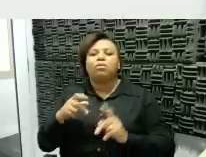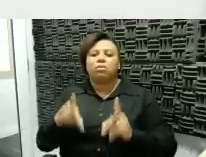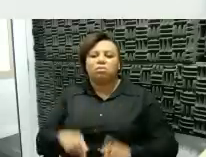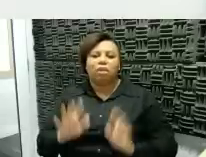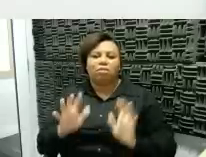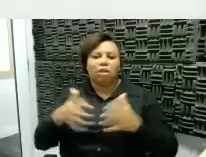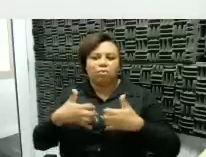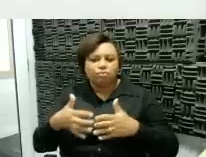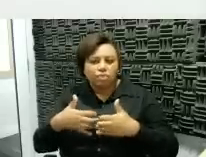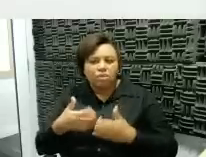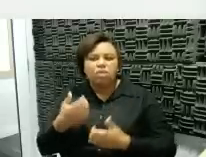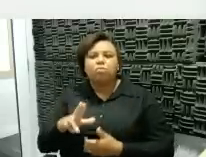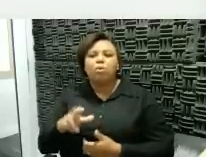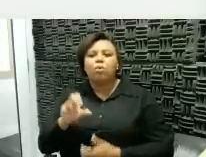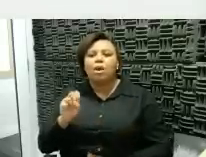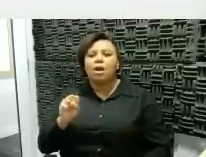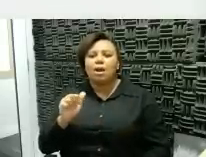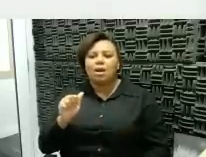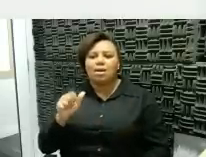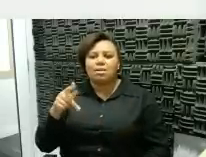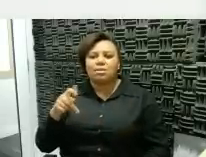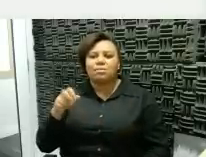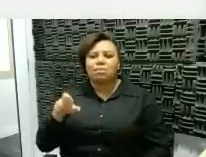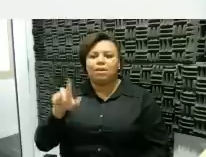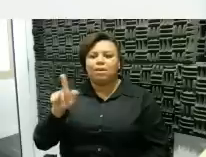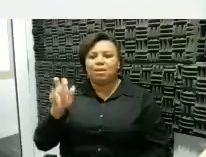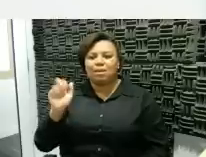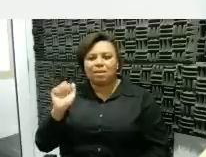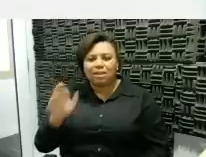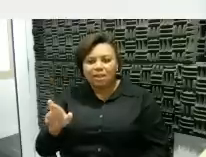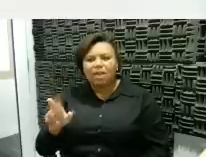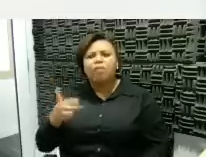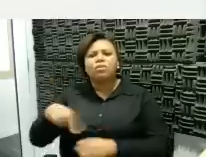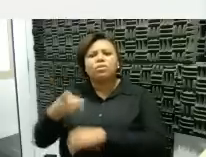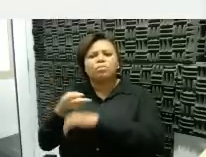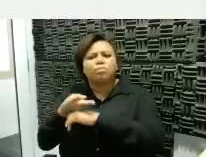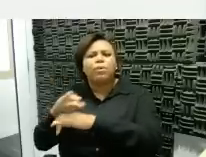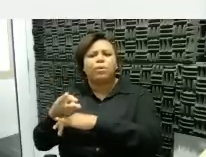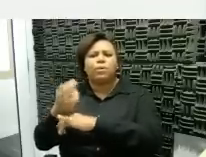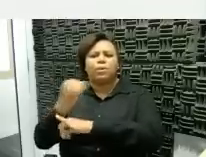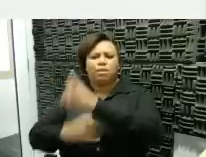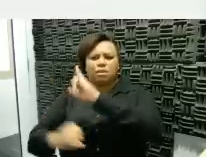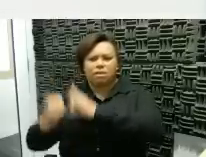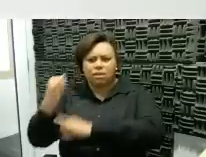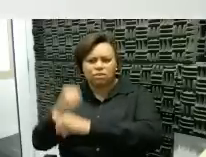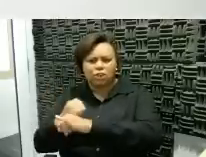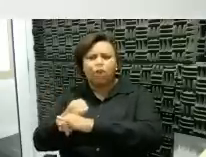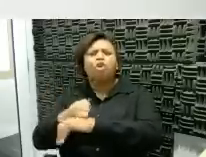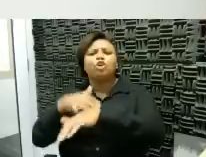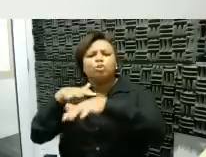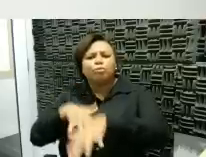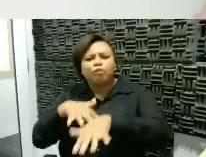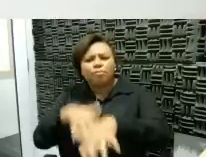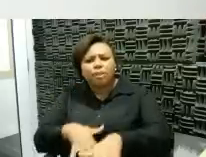né Vocês procurem eh na internet o chamado movimento da neurodiversidade tô colando aqui dois postites né